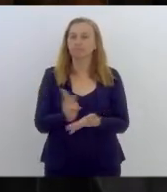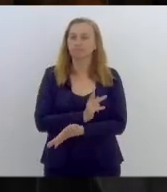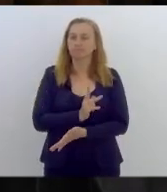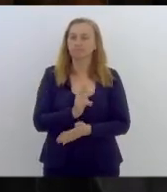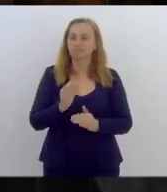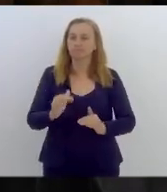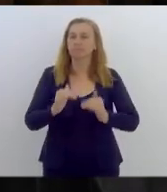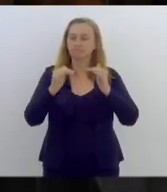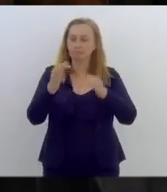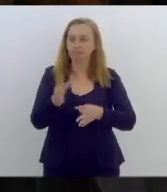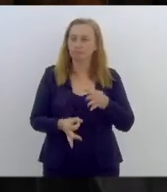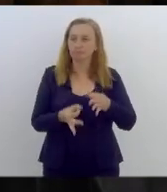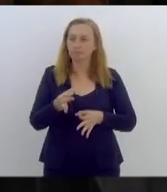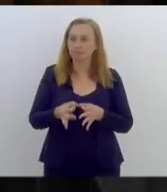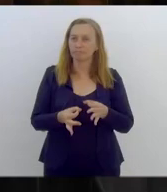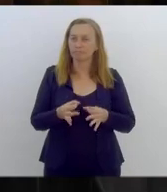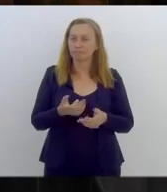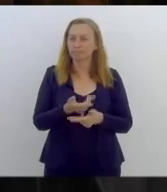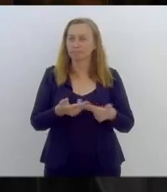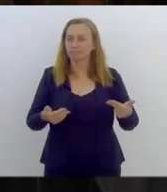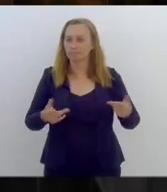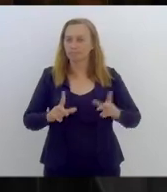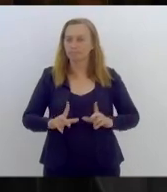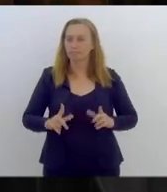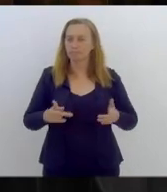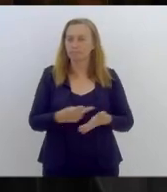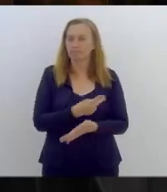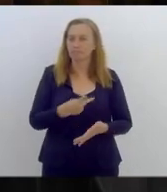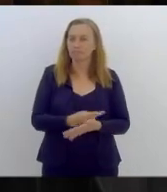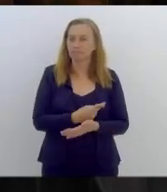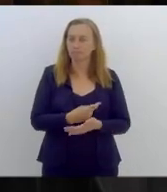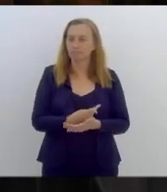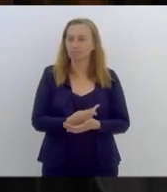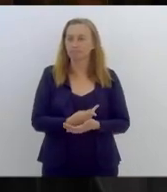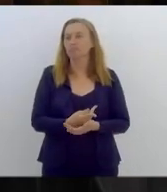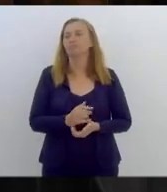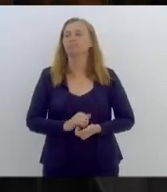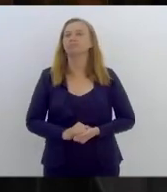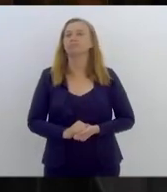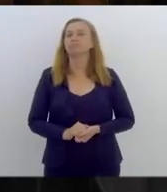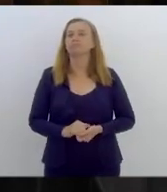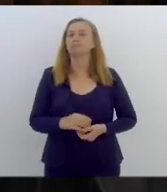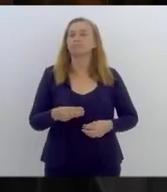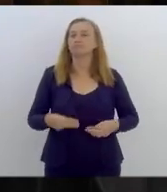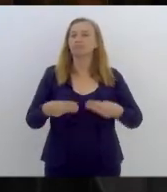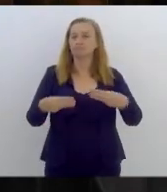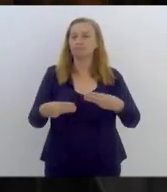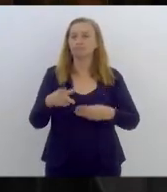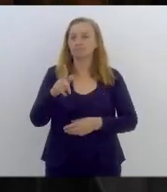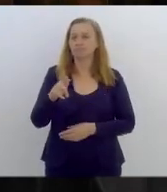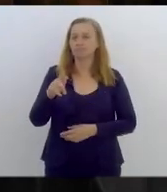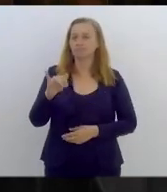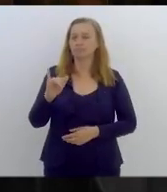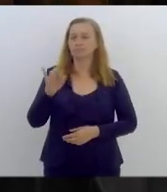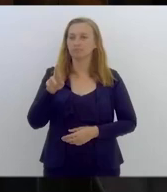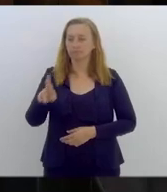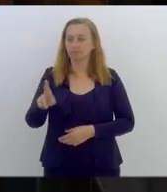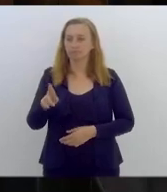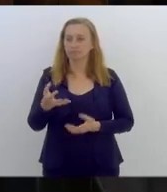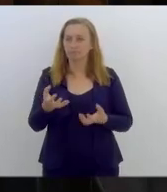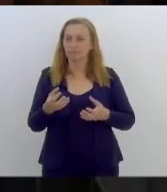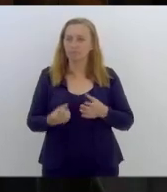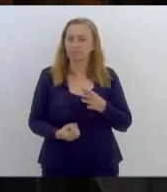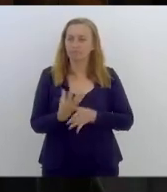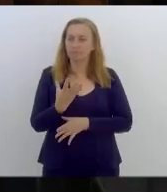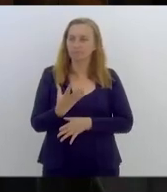no Supremo diversas ações de um constitucionalidade e o ministro Gilmar Mendes tá tentando construir